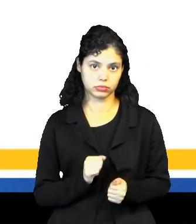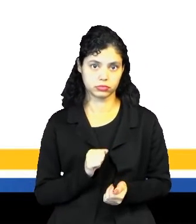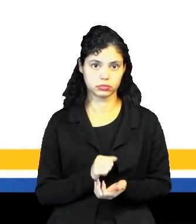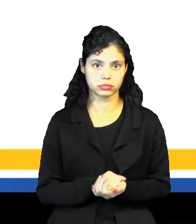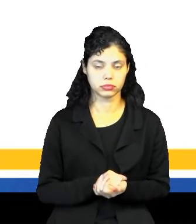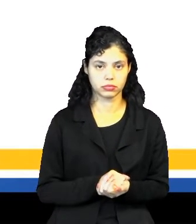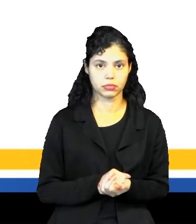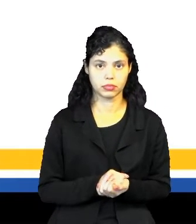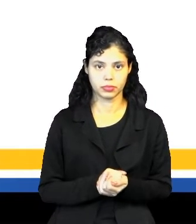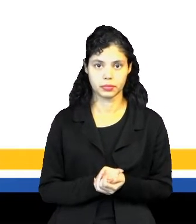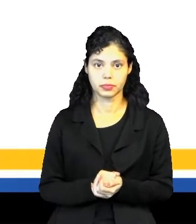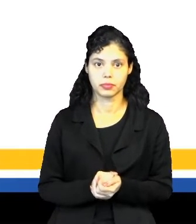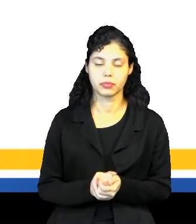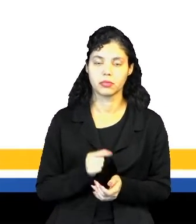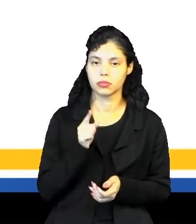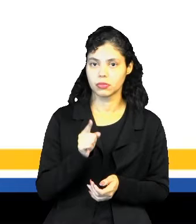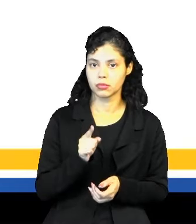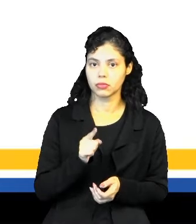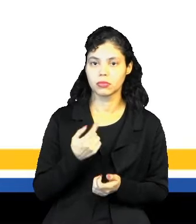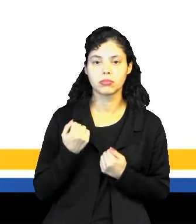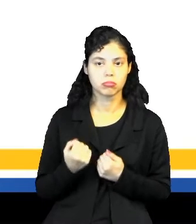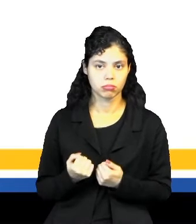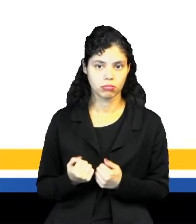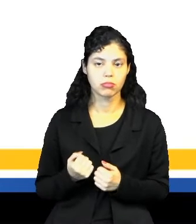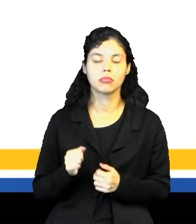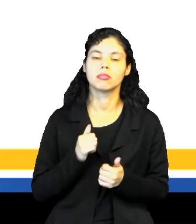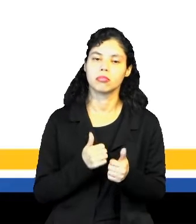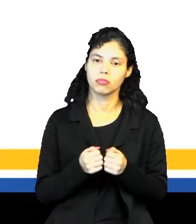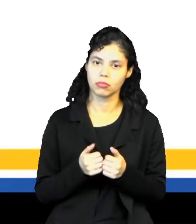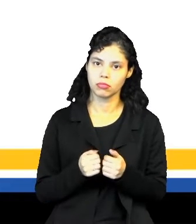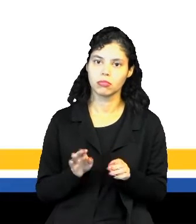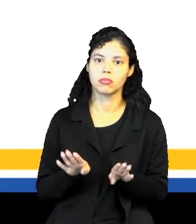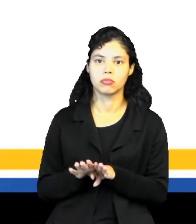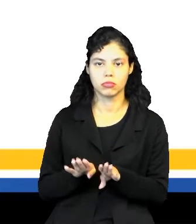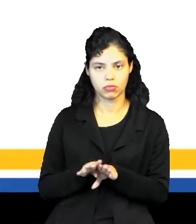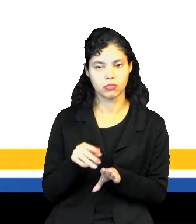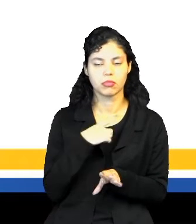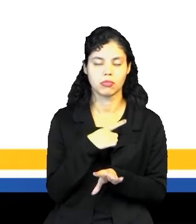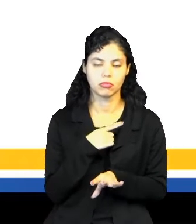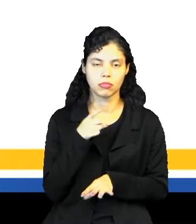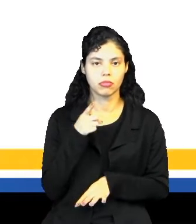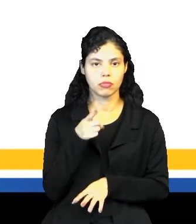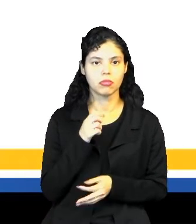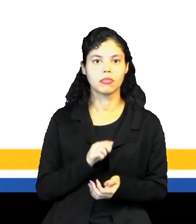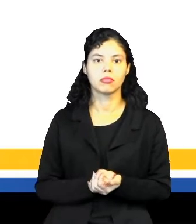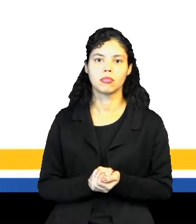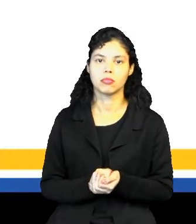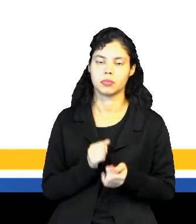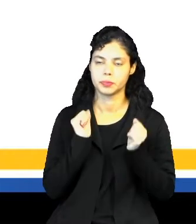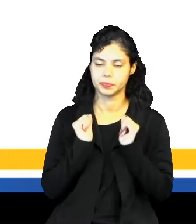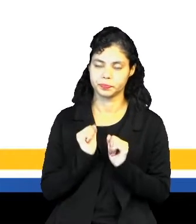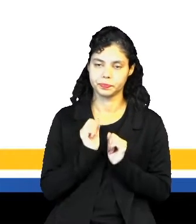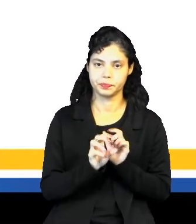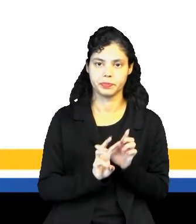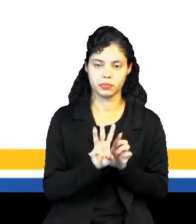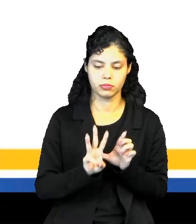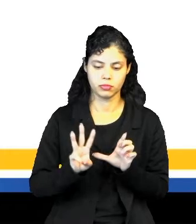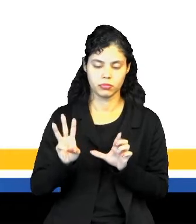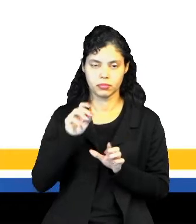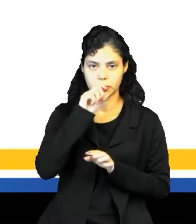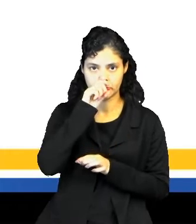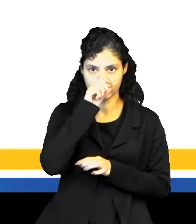acessar e você jogar online em casa. Se você tiver a oportunidade, acessa aí o link, tá? Você tem acesso a esse